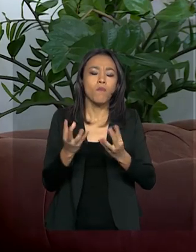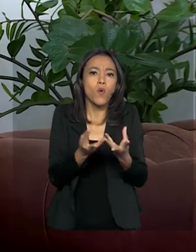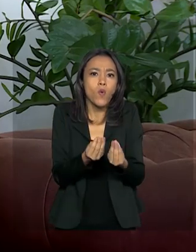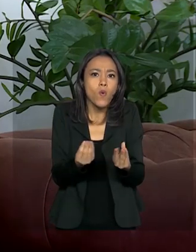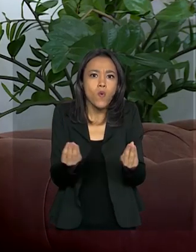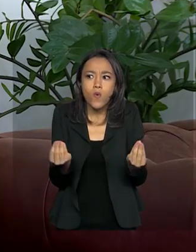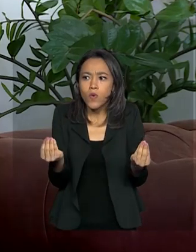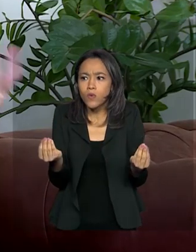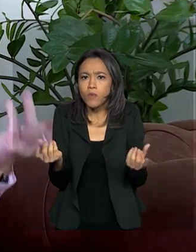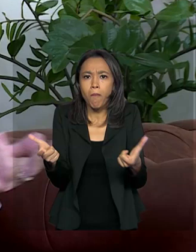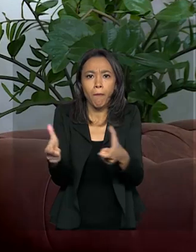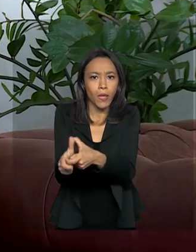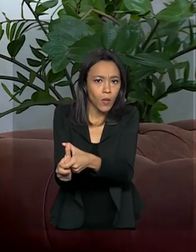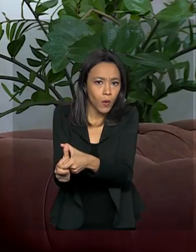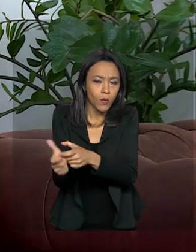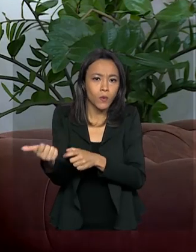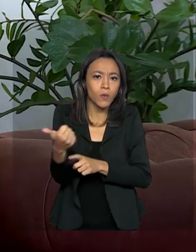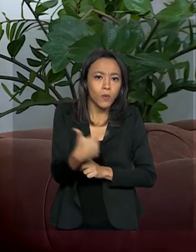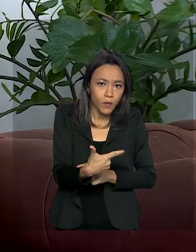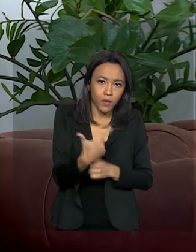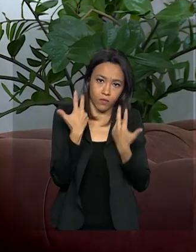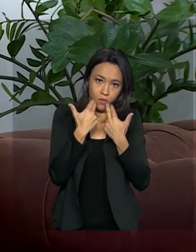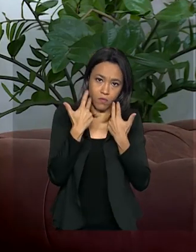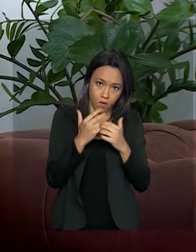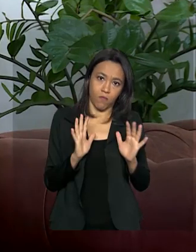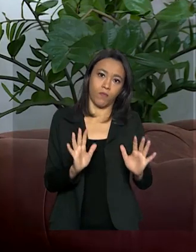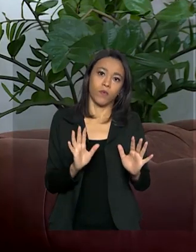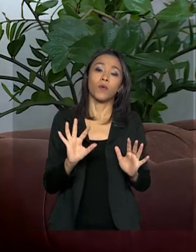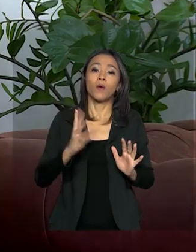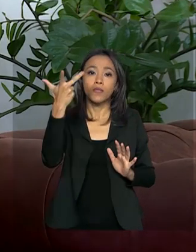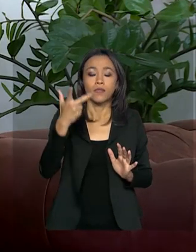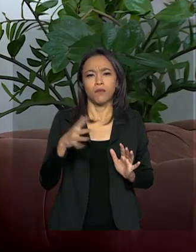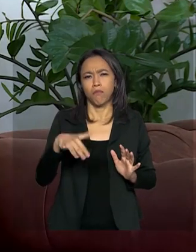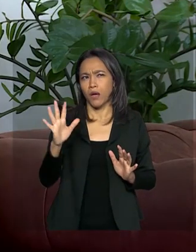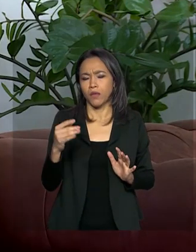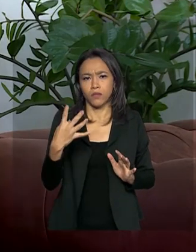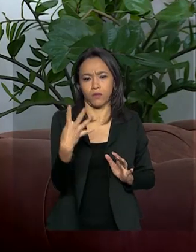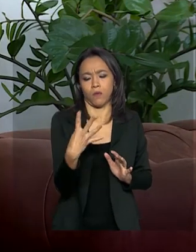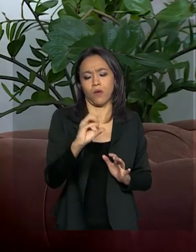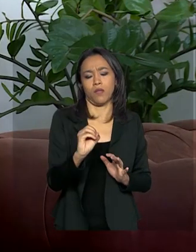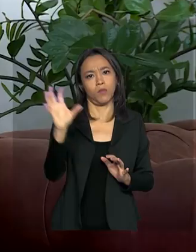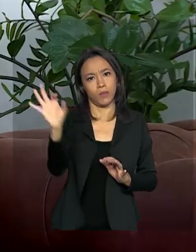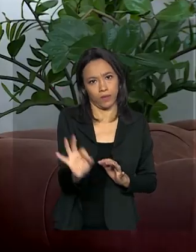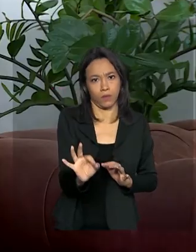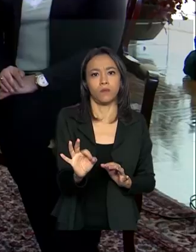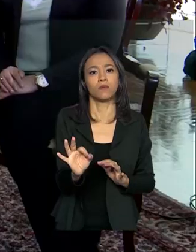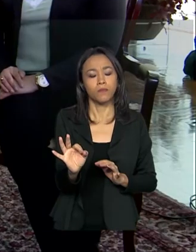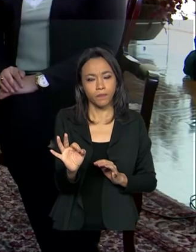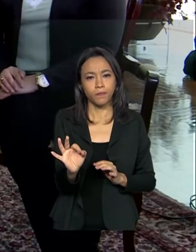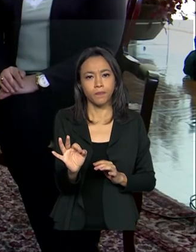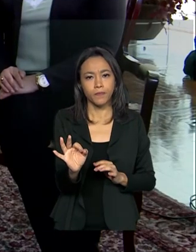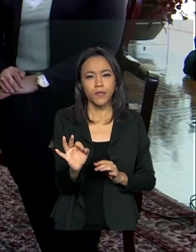muito menor do que a anormalidade então em torno aí de mais de quarenta por cento